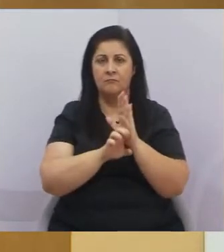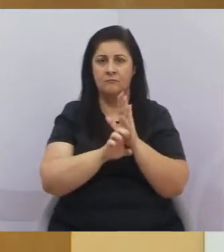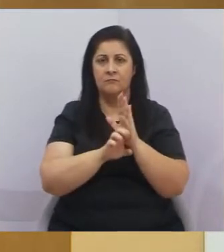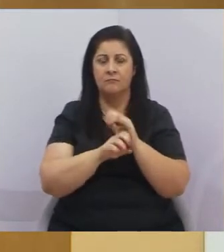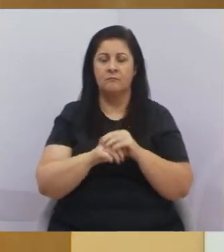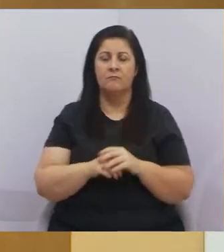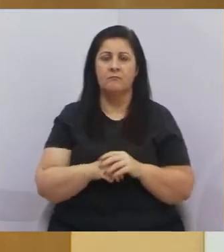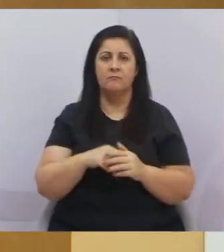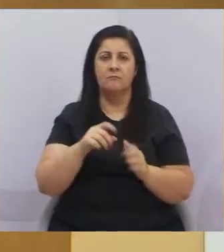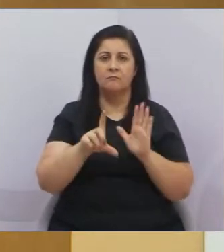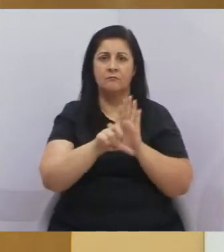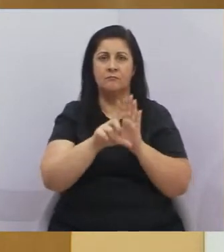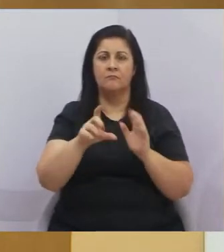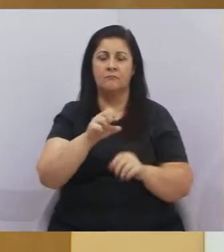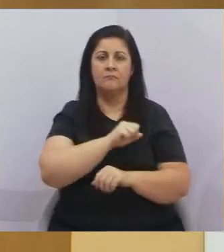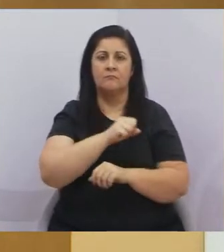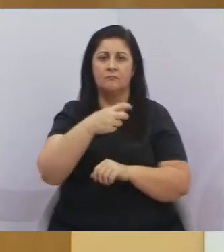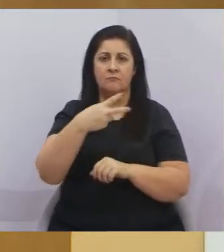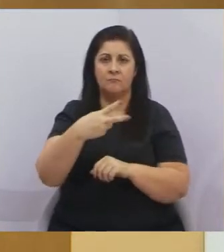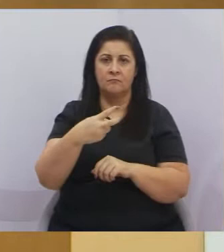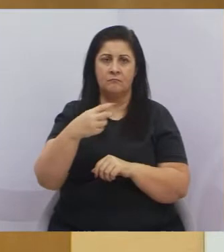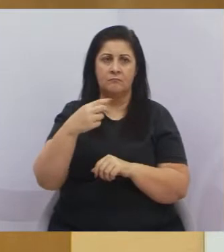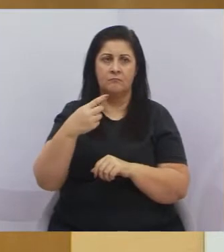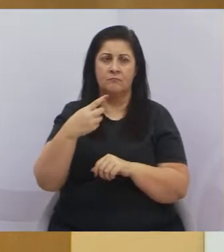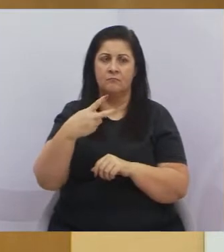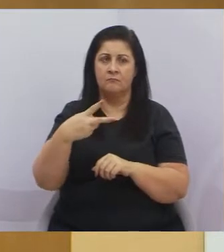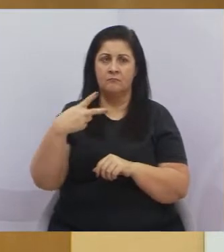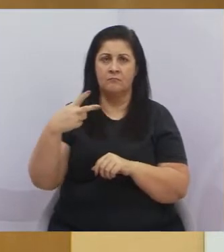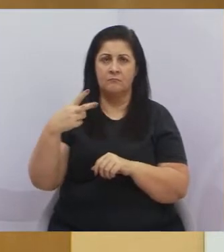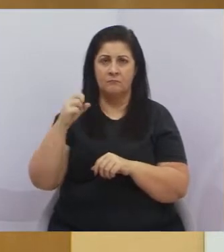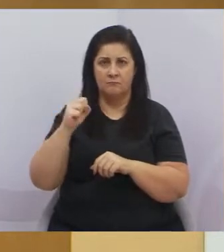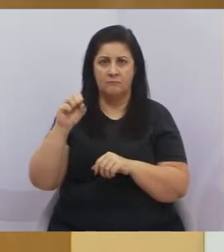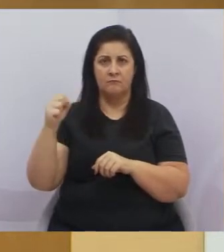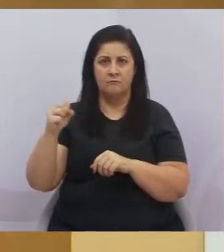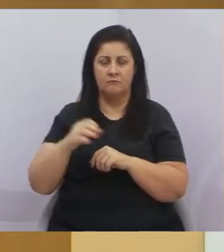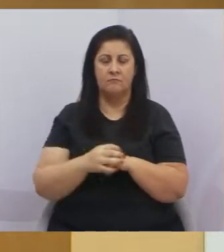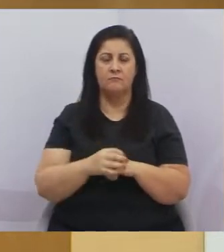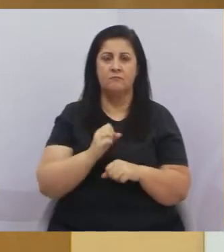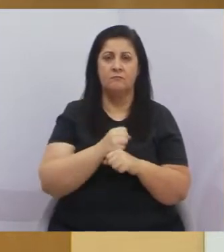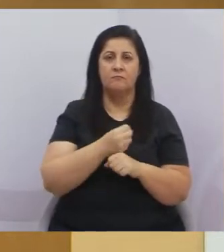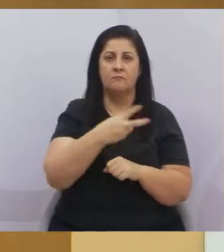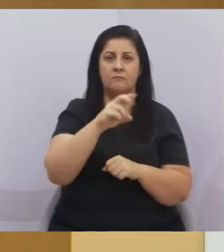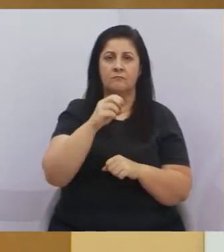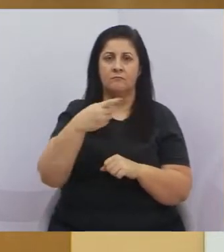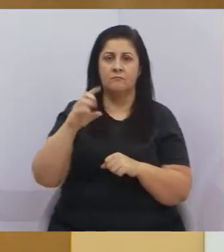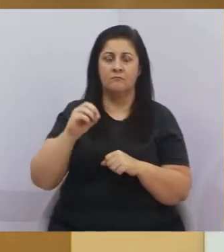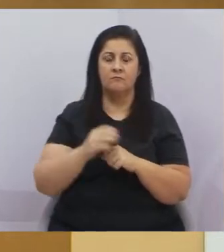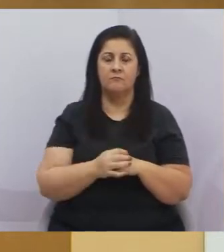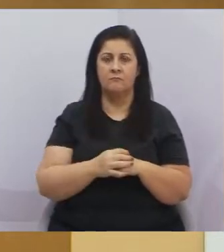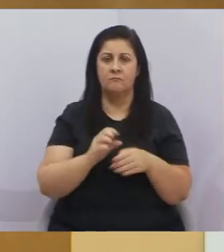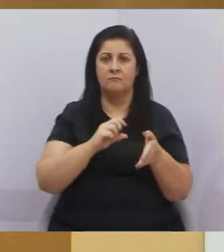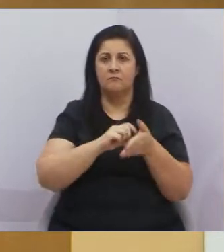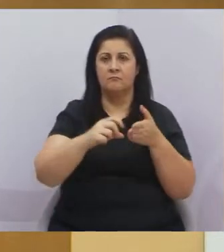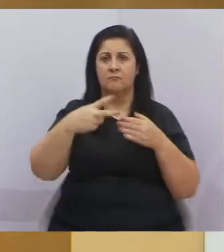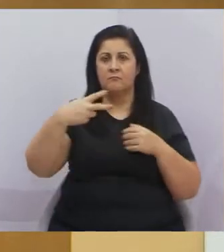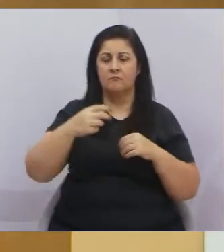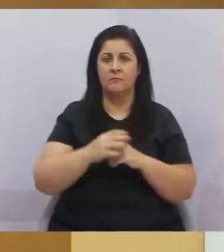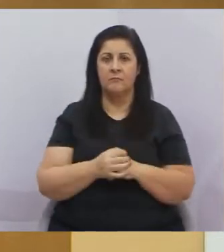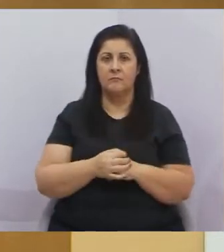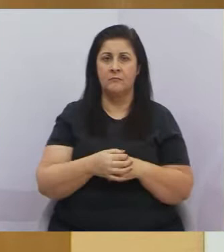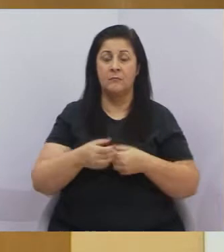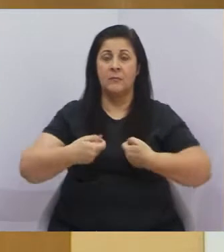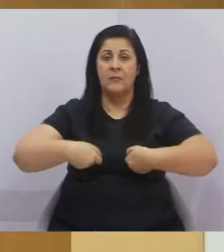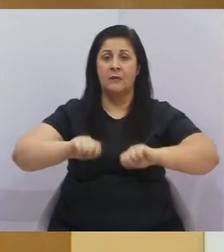nº 12.288, de 20 de julho de 2010. Capítulo 2º. Das competências